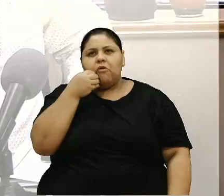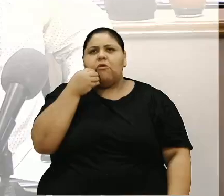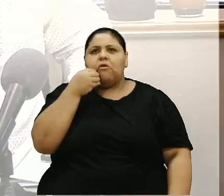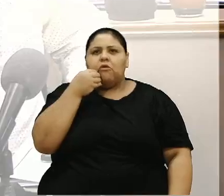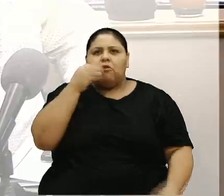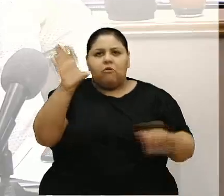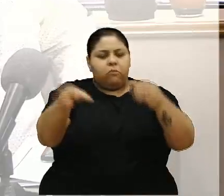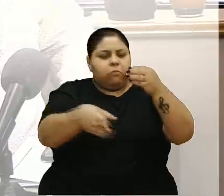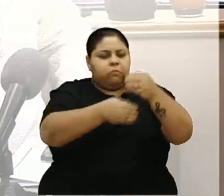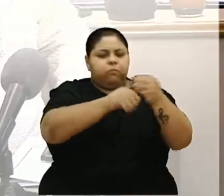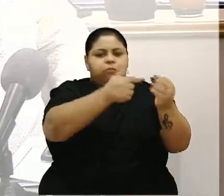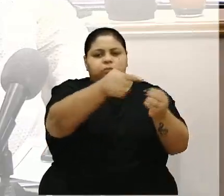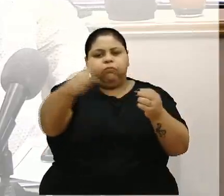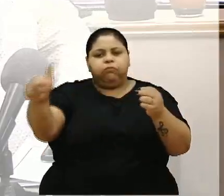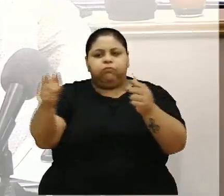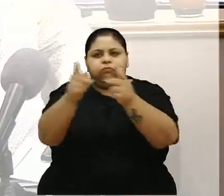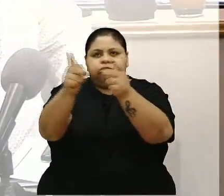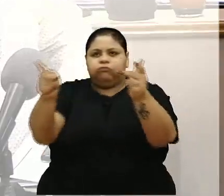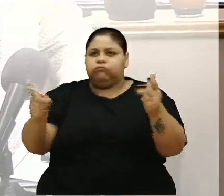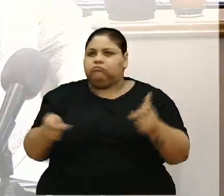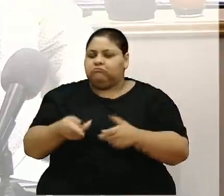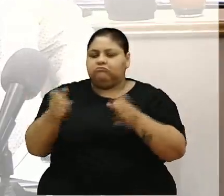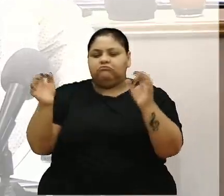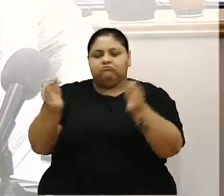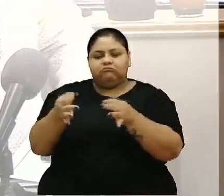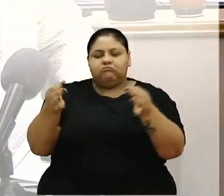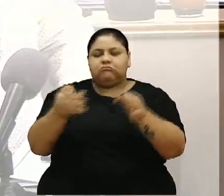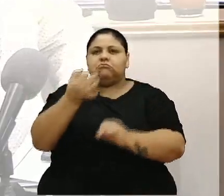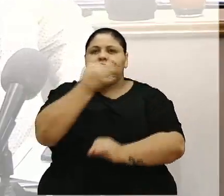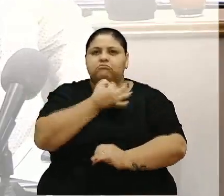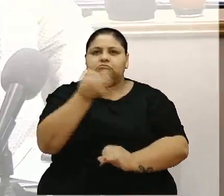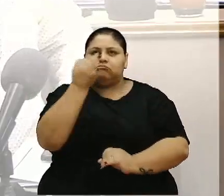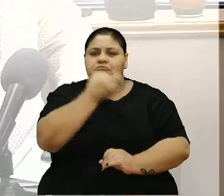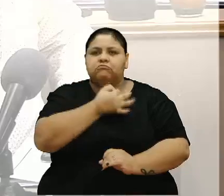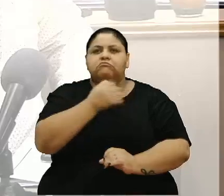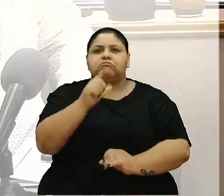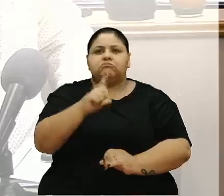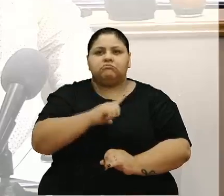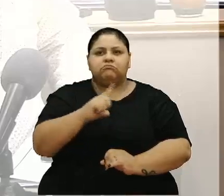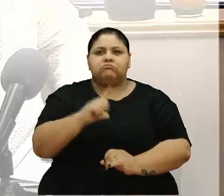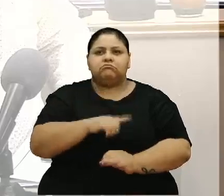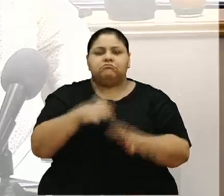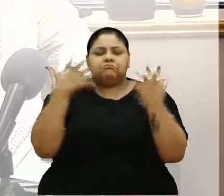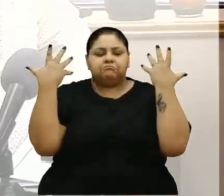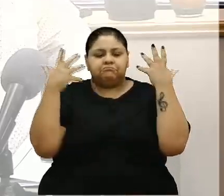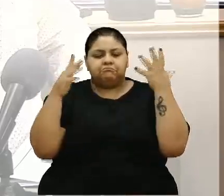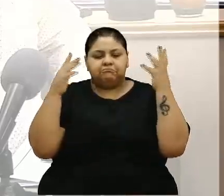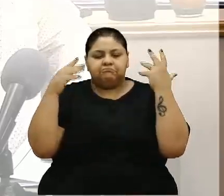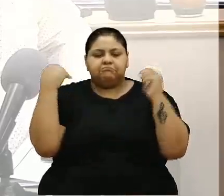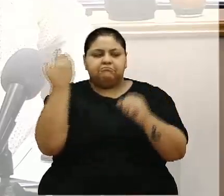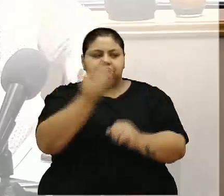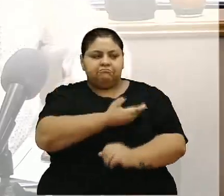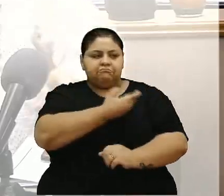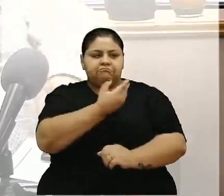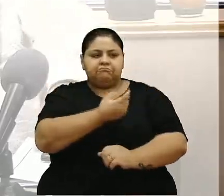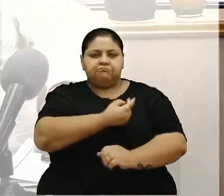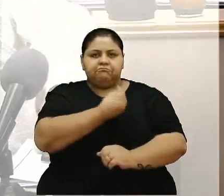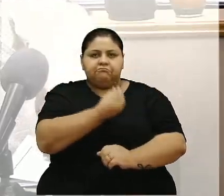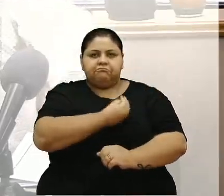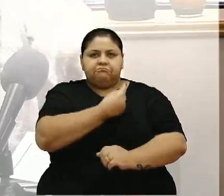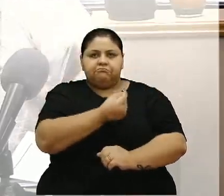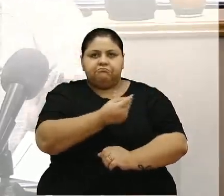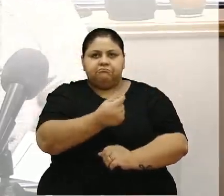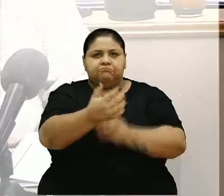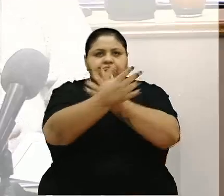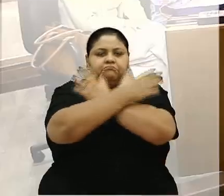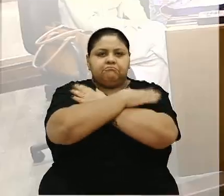a outras pizzas maravilhosas que Caxias do Sul tem. Então, parabéns a vocês, vida longa e um grande